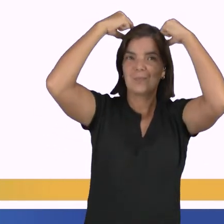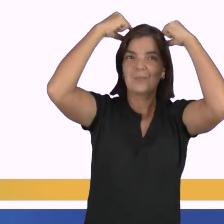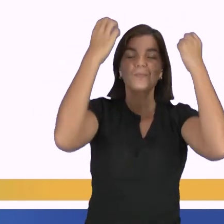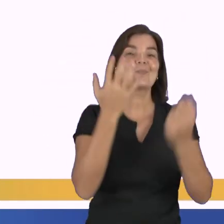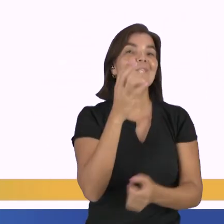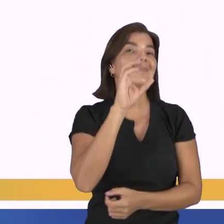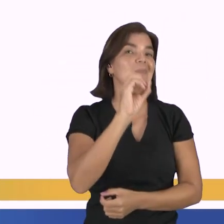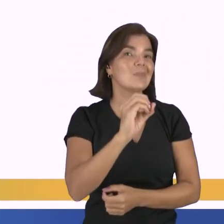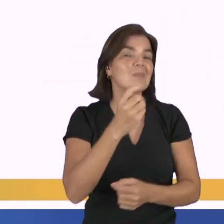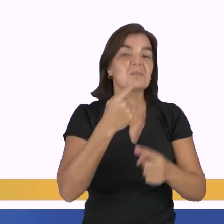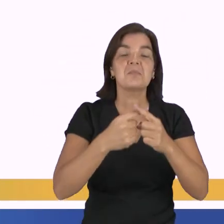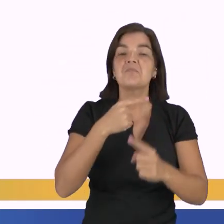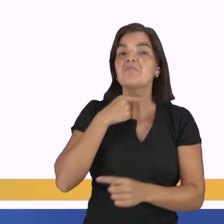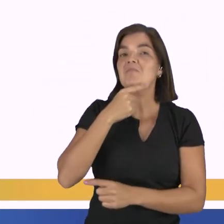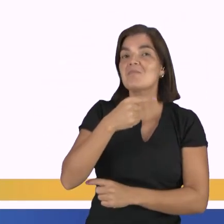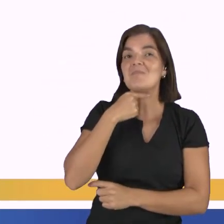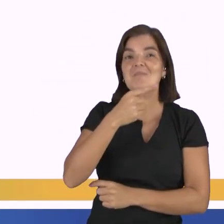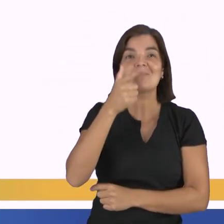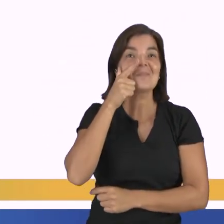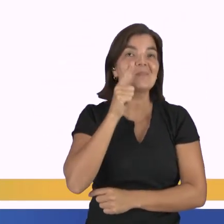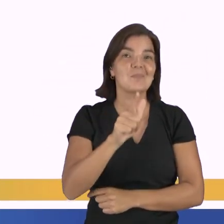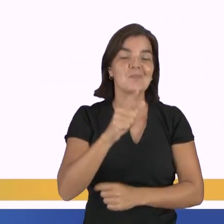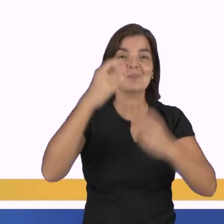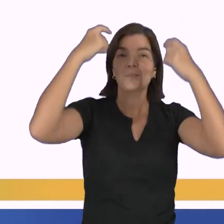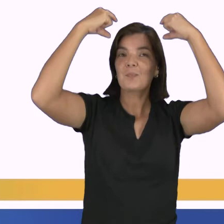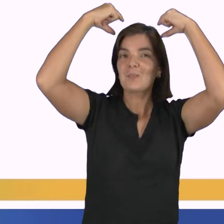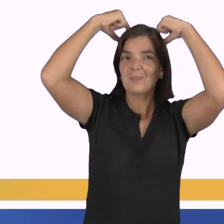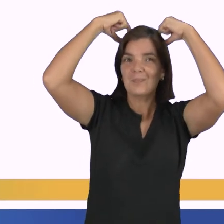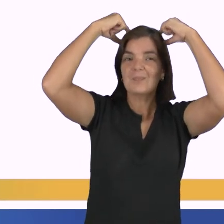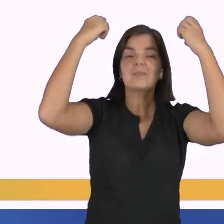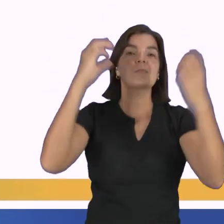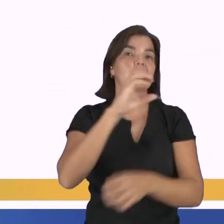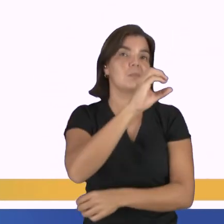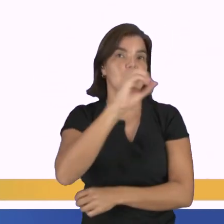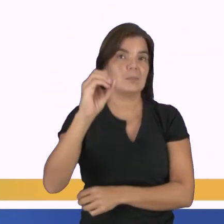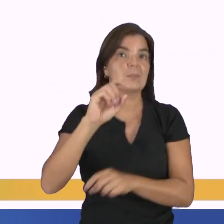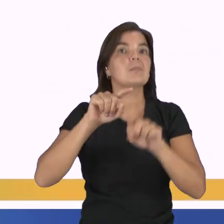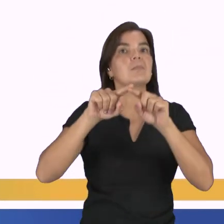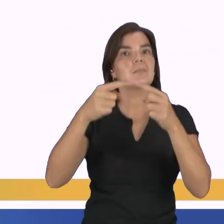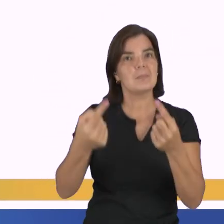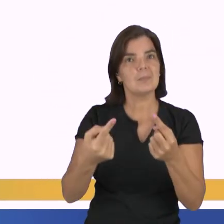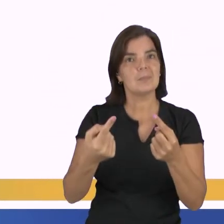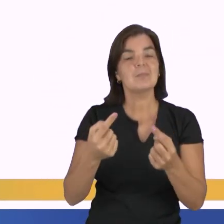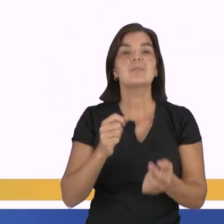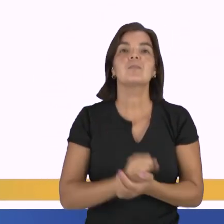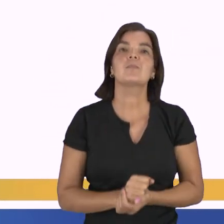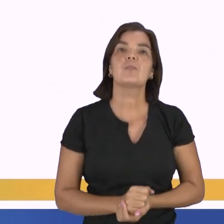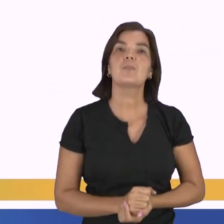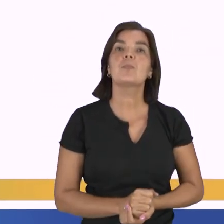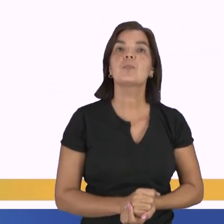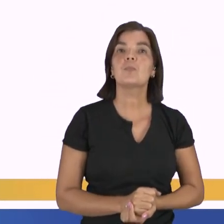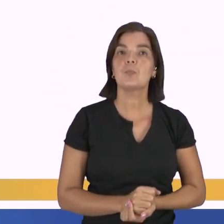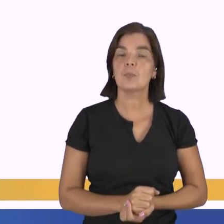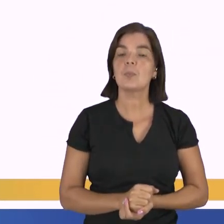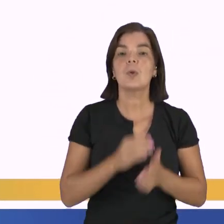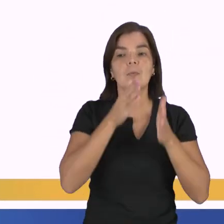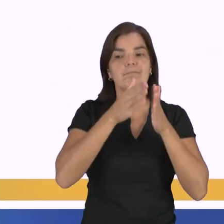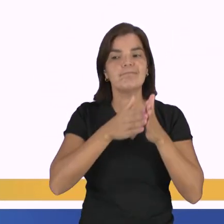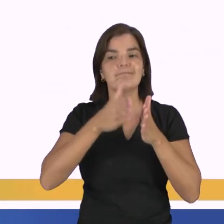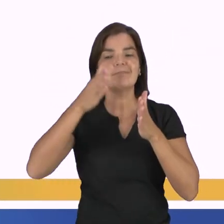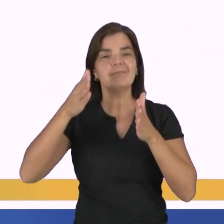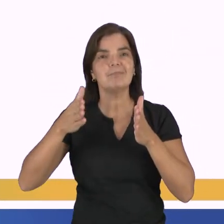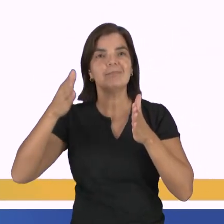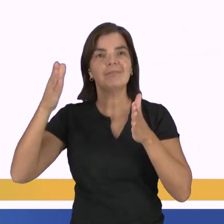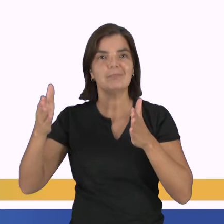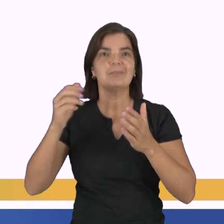é zero porque ninguém vai conseguir o devorar o urso tão Aqui é zero para eles mas em relação aqui ó o que que acontece existe uma